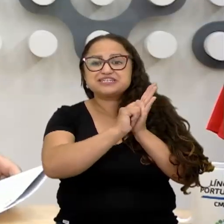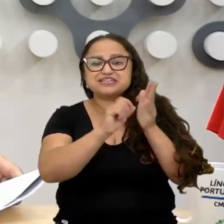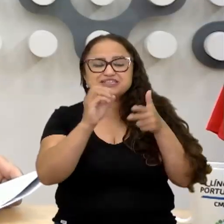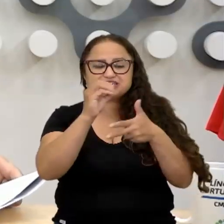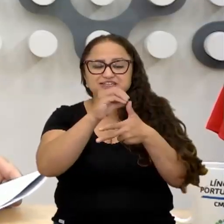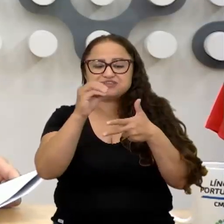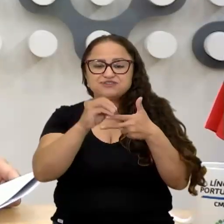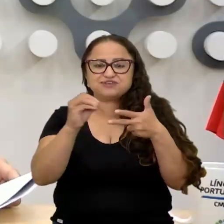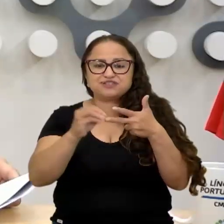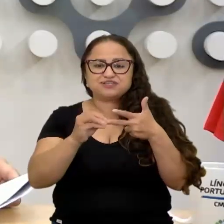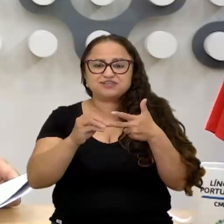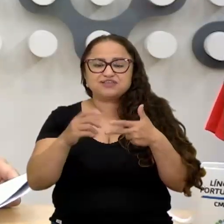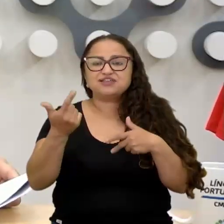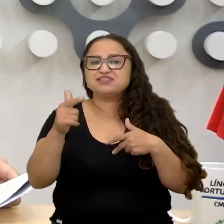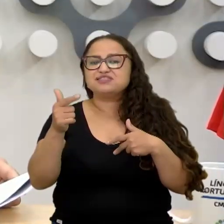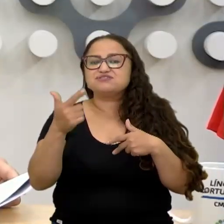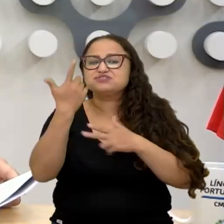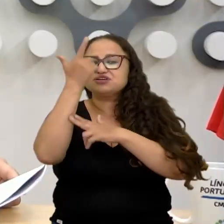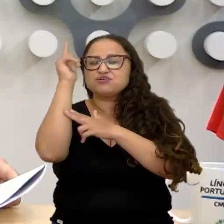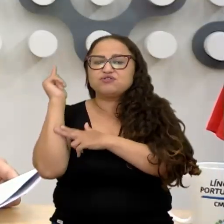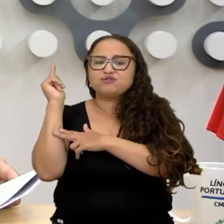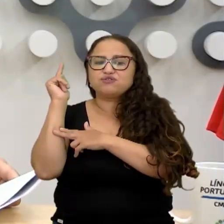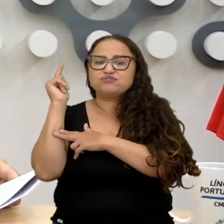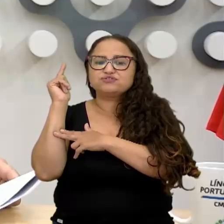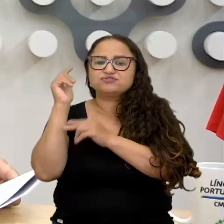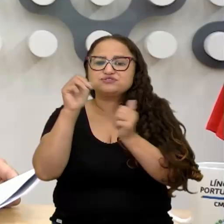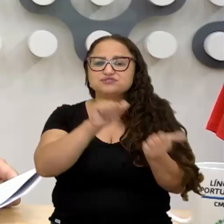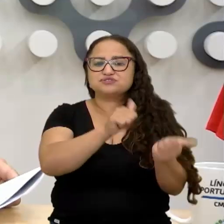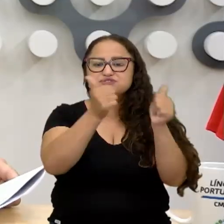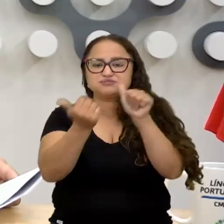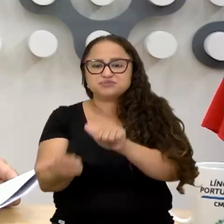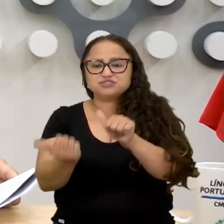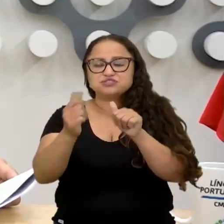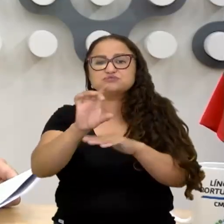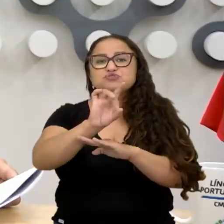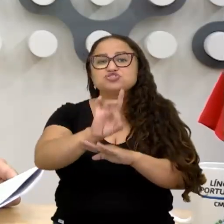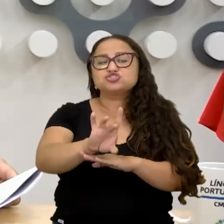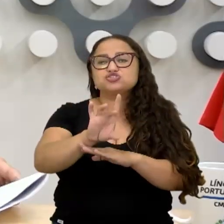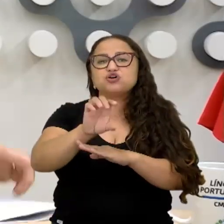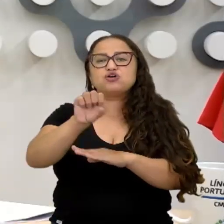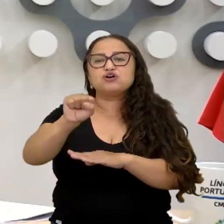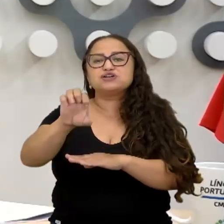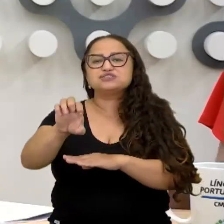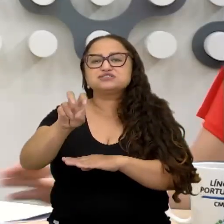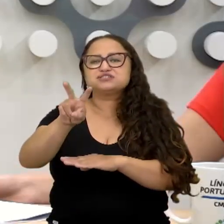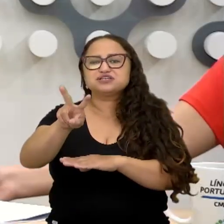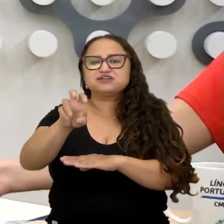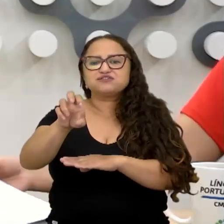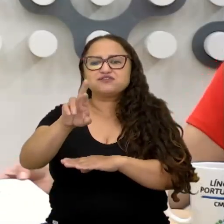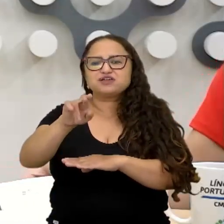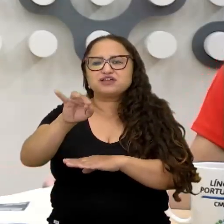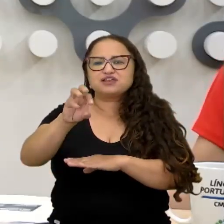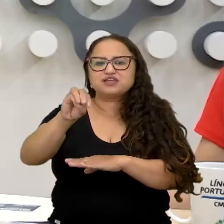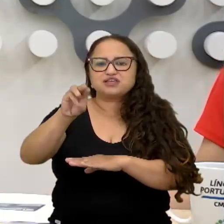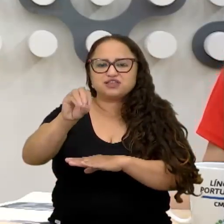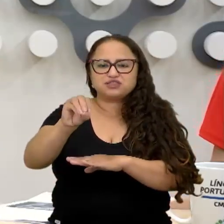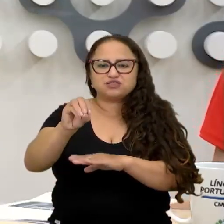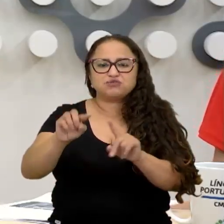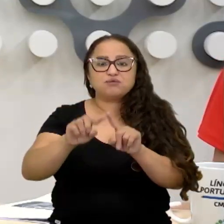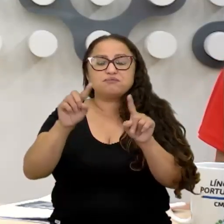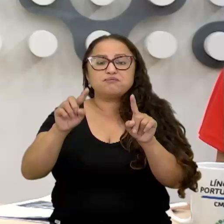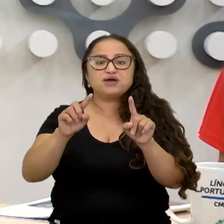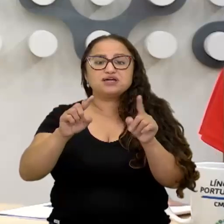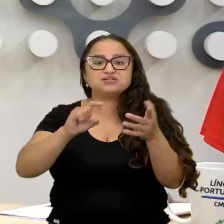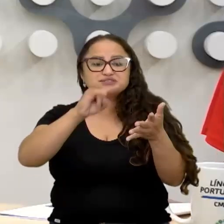ele não tem outro de pia, ele não tem outro de batismo. Ele é apenas o Severino. Ele é apenas Severino sem certidão